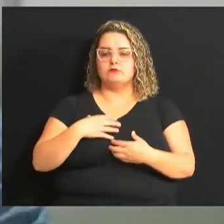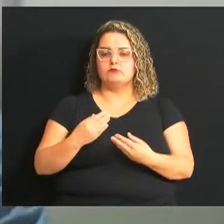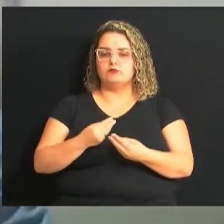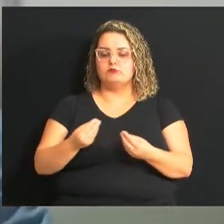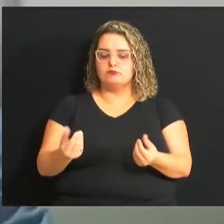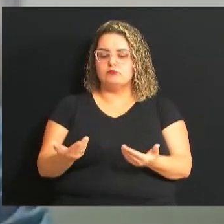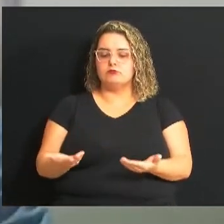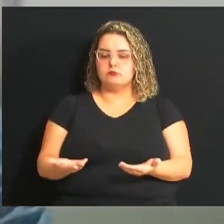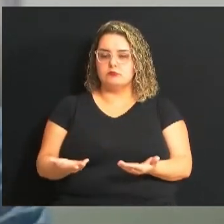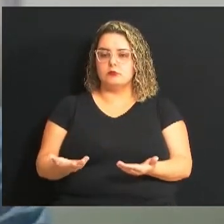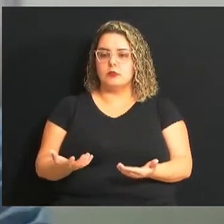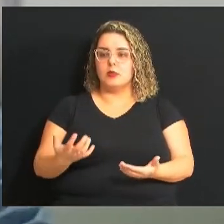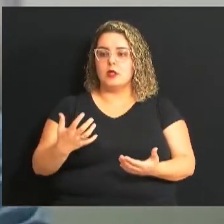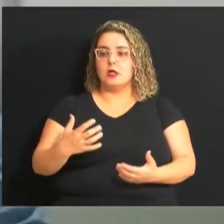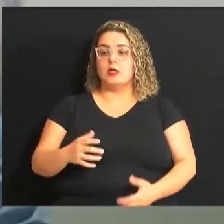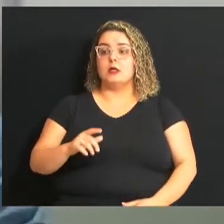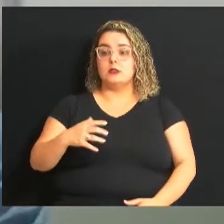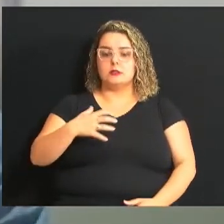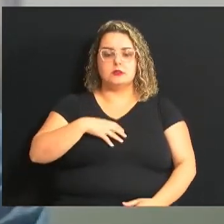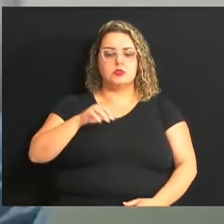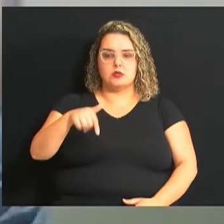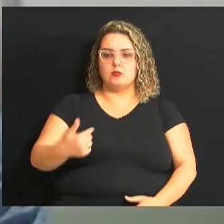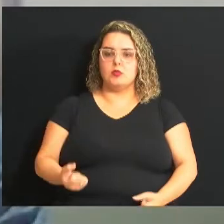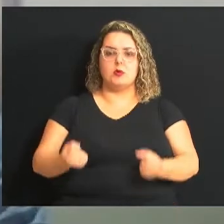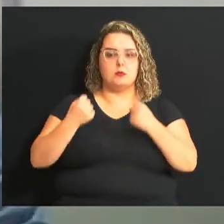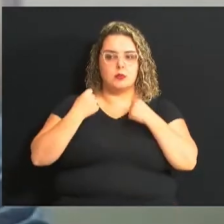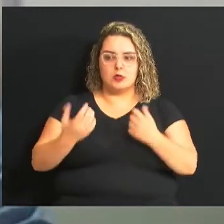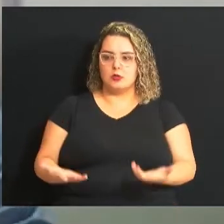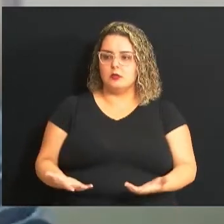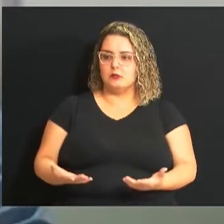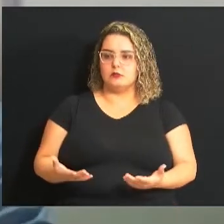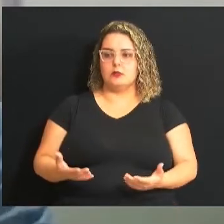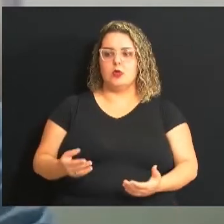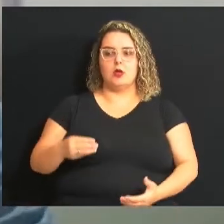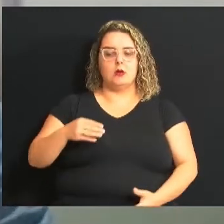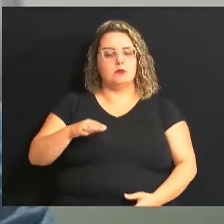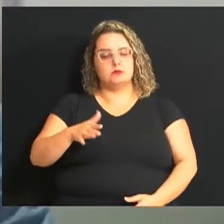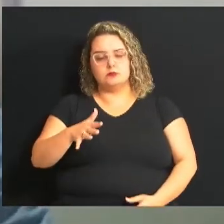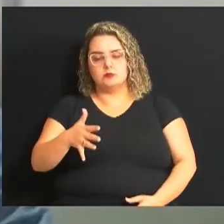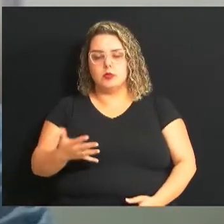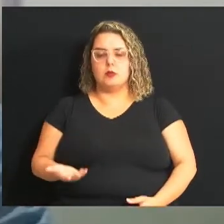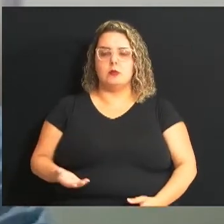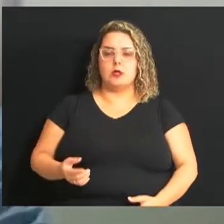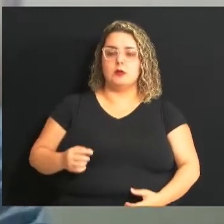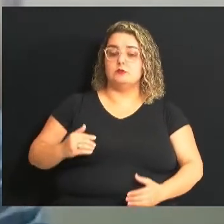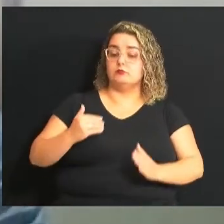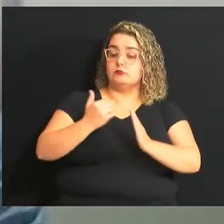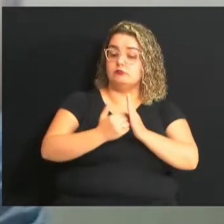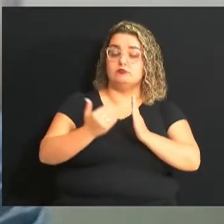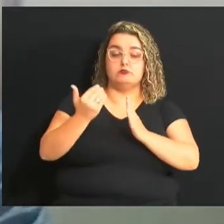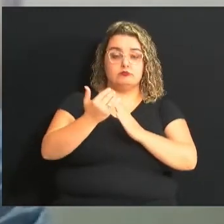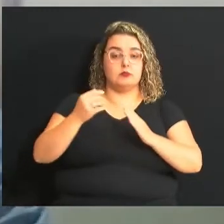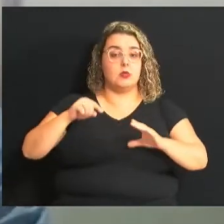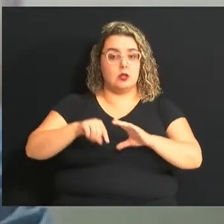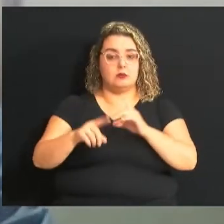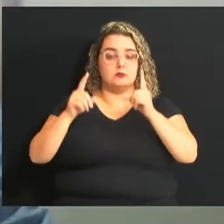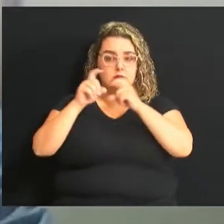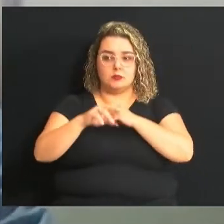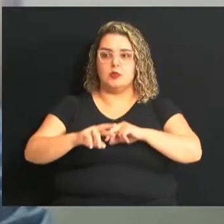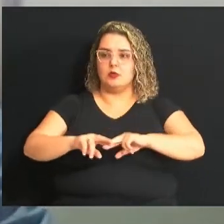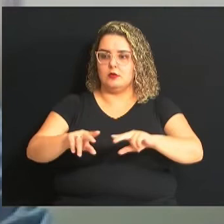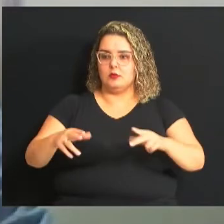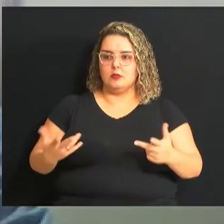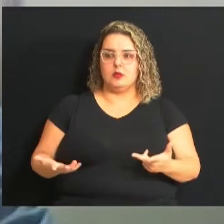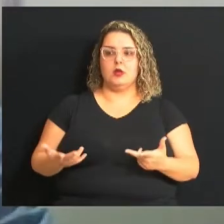ele sentiu logo após o exercício. Seja esse exercício de moderada intensidade ou de alta intensidade, enfim. Temos diversos guidelines hoje